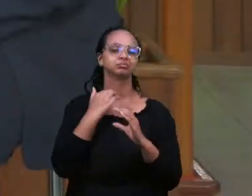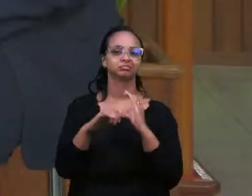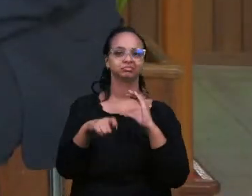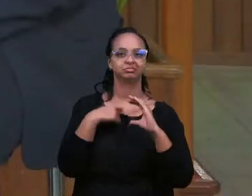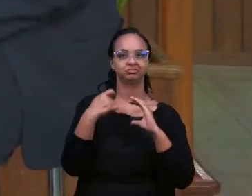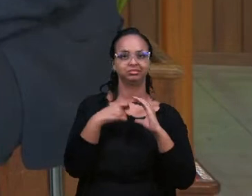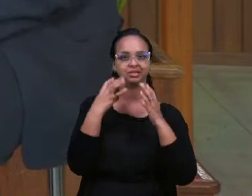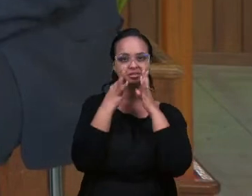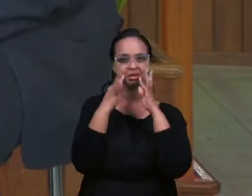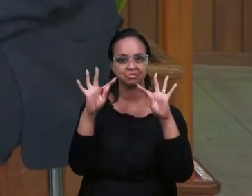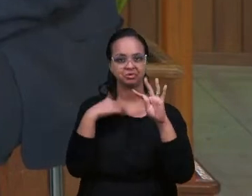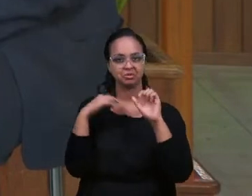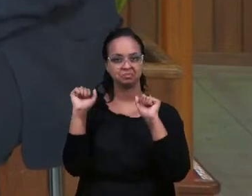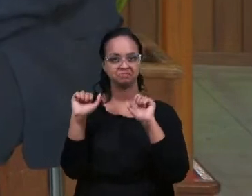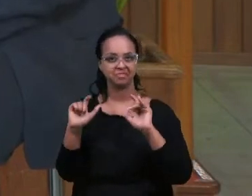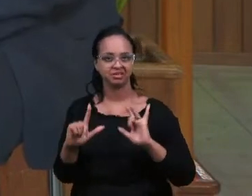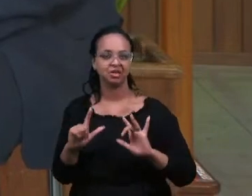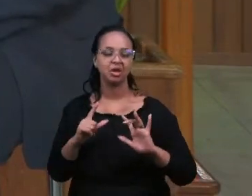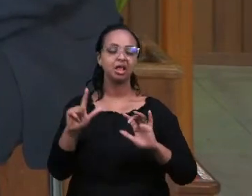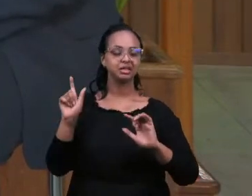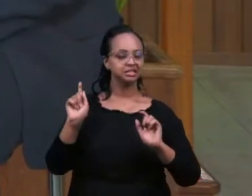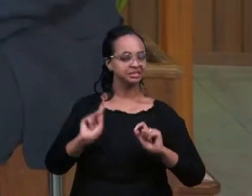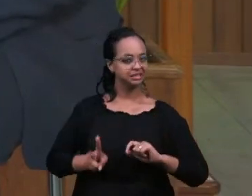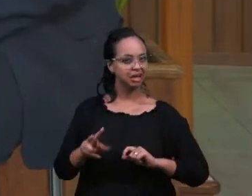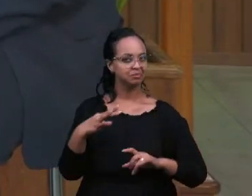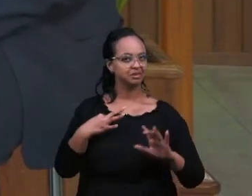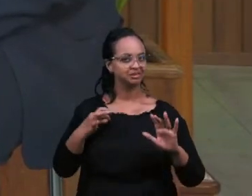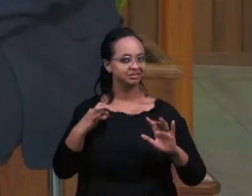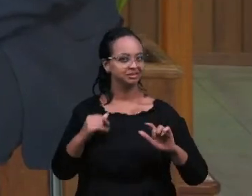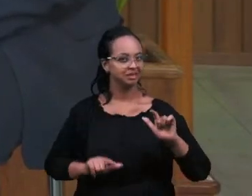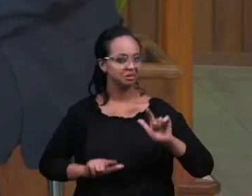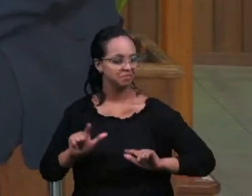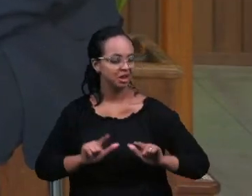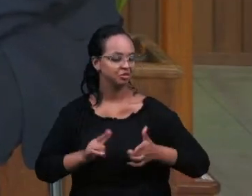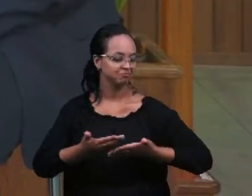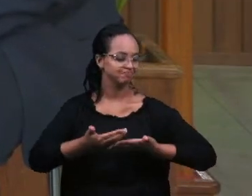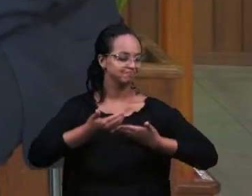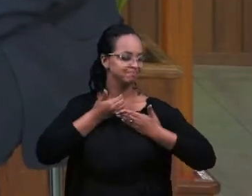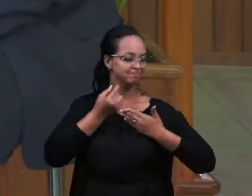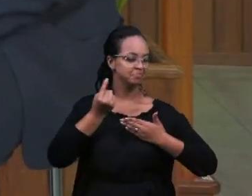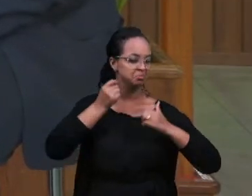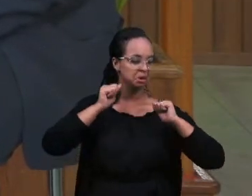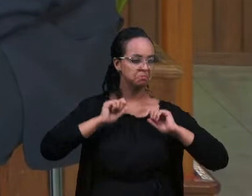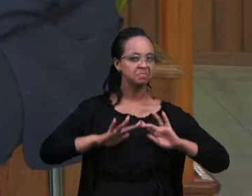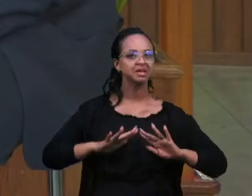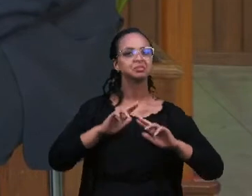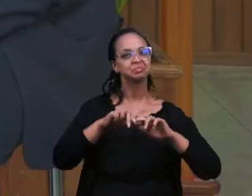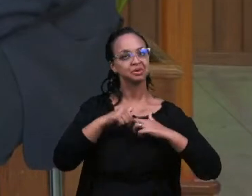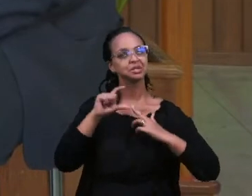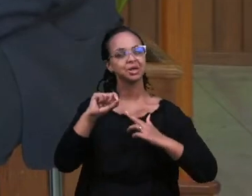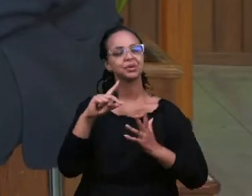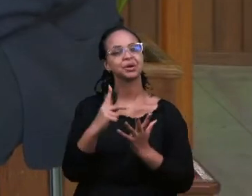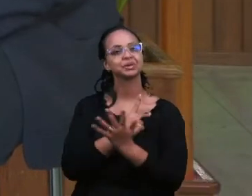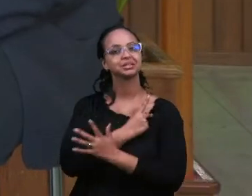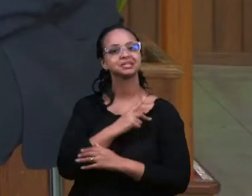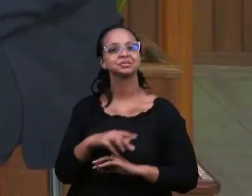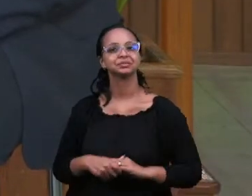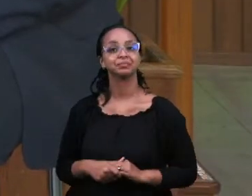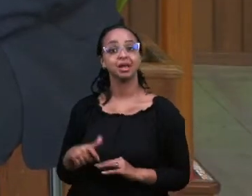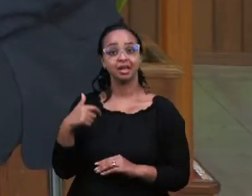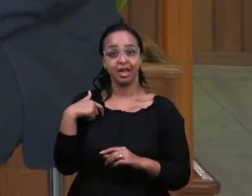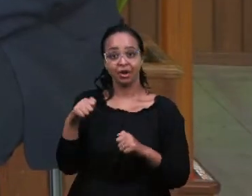primeiramente, né? Como são os trabalhadores que colhem primeiro, que usufruem, então foi isso que aconteceu. E eu fiz esse